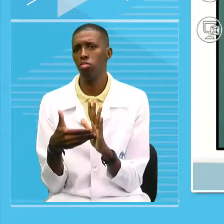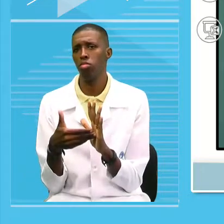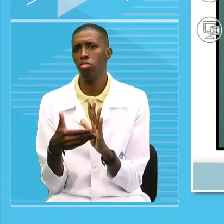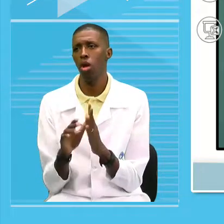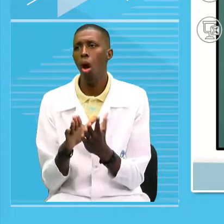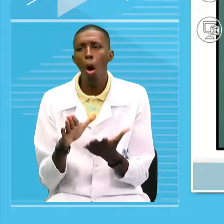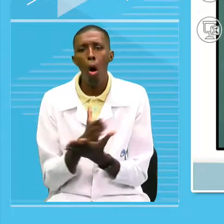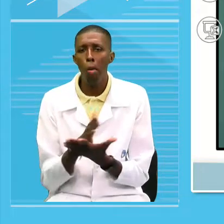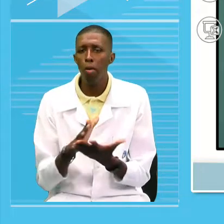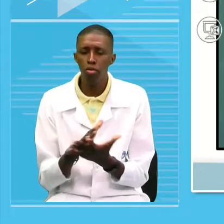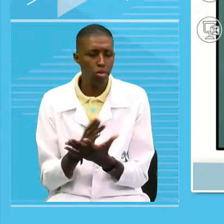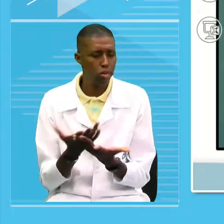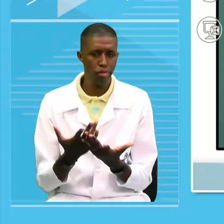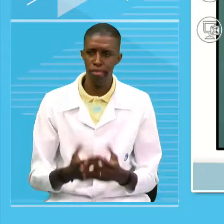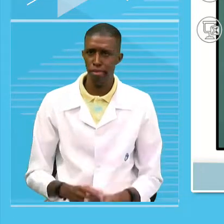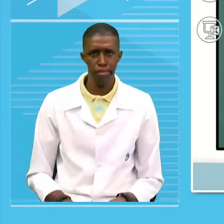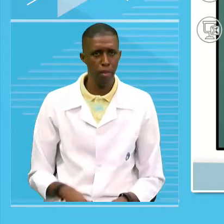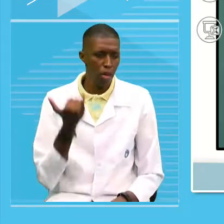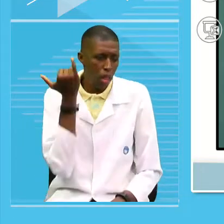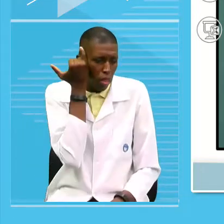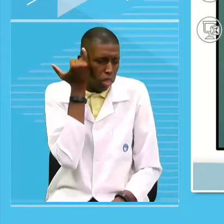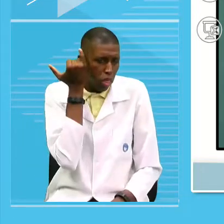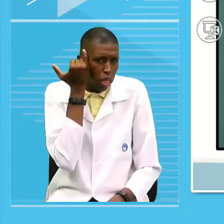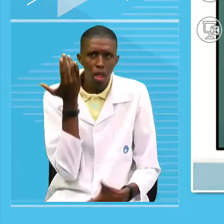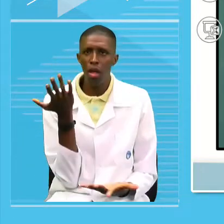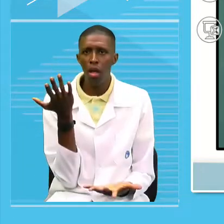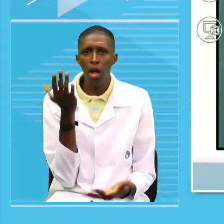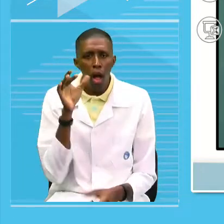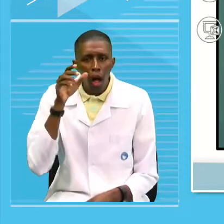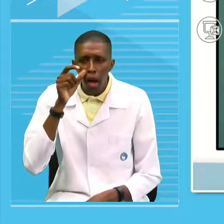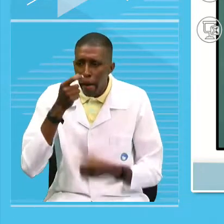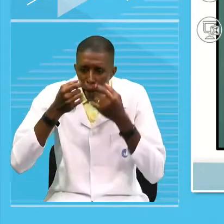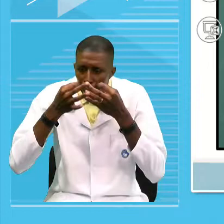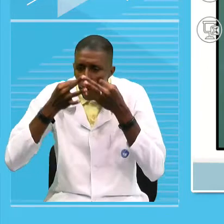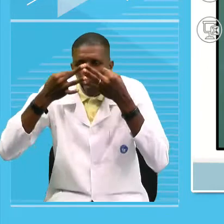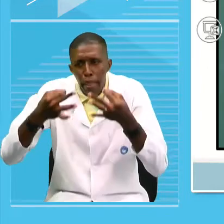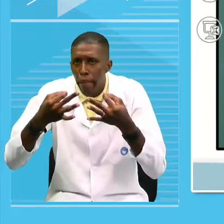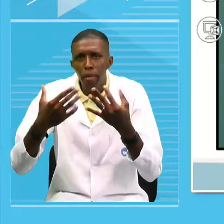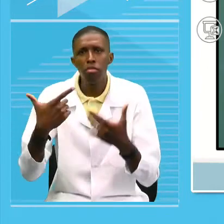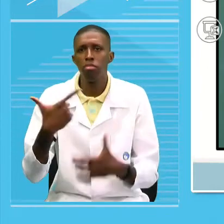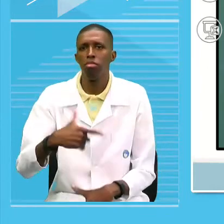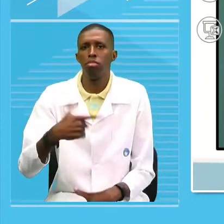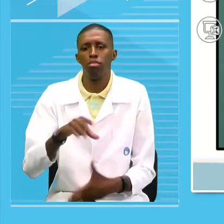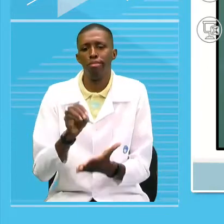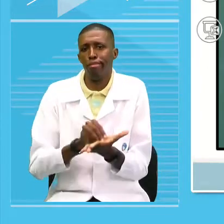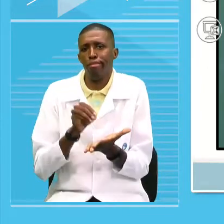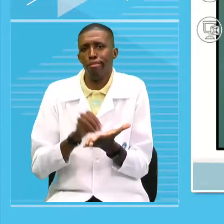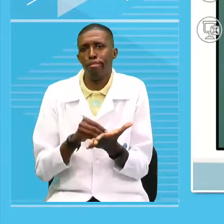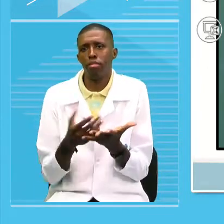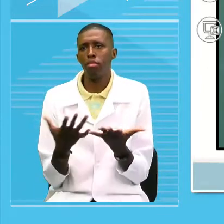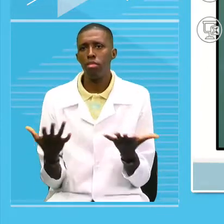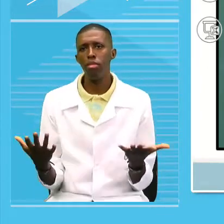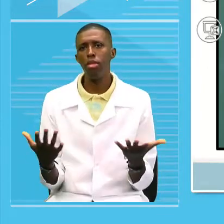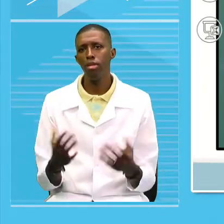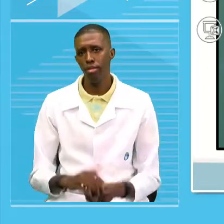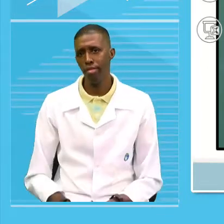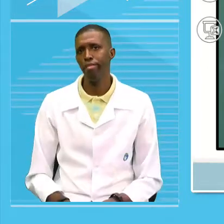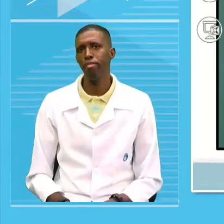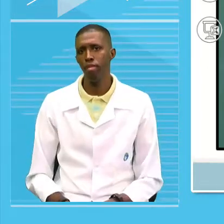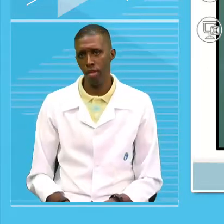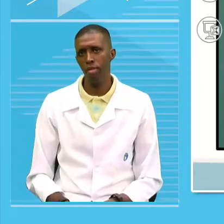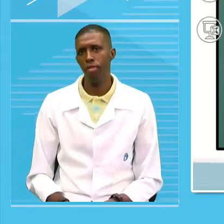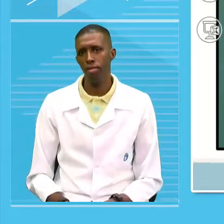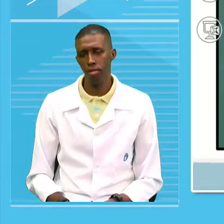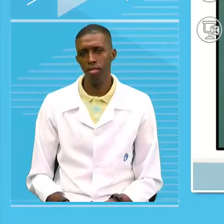ela já vai fazer uma legenda maior no Instagram Ela já diz logo assim né prepara senta que lave em